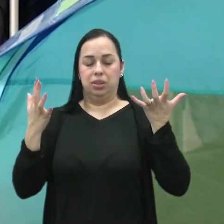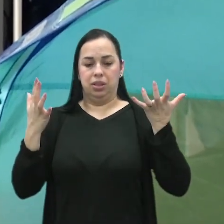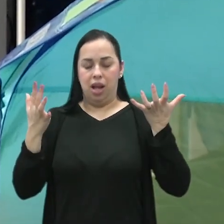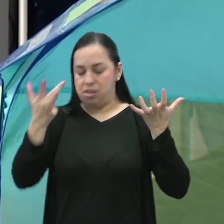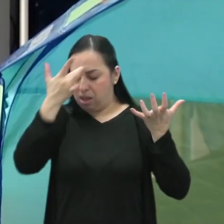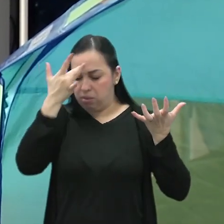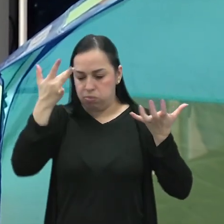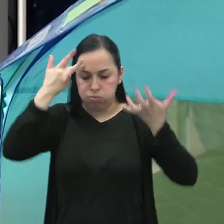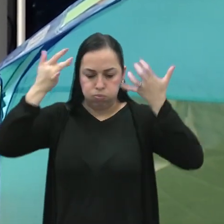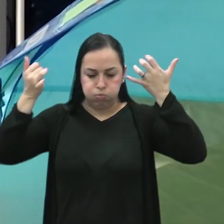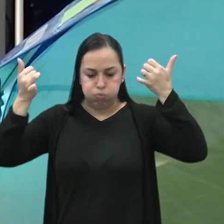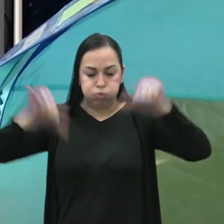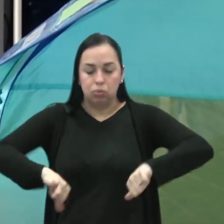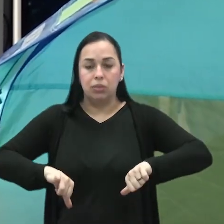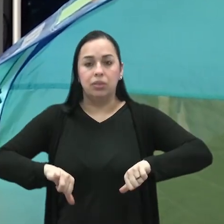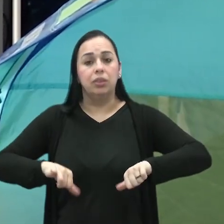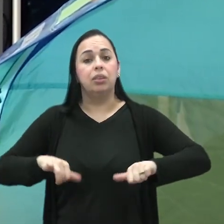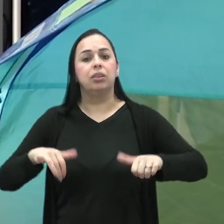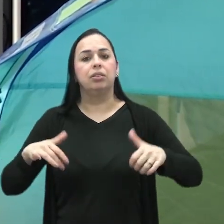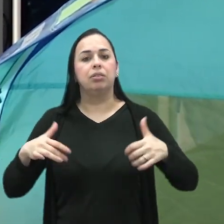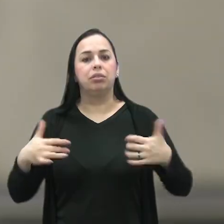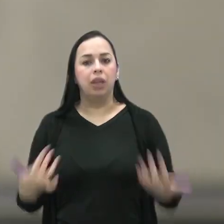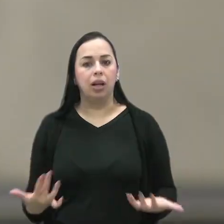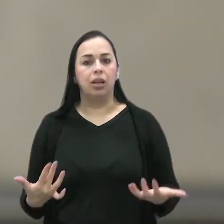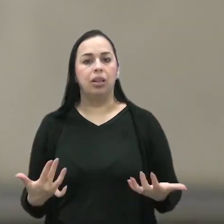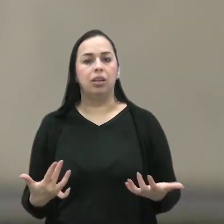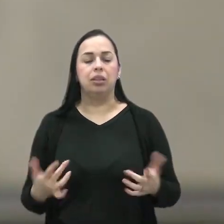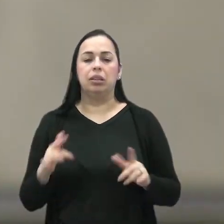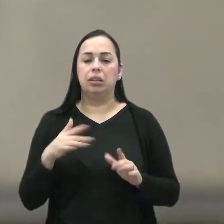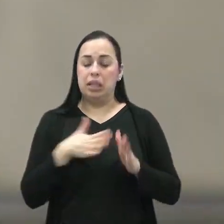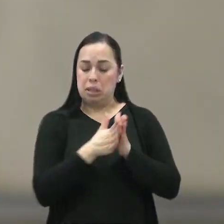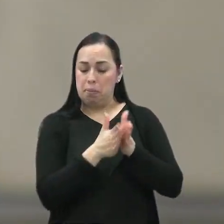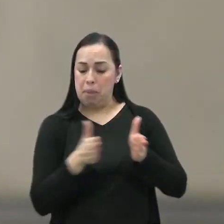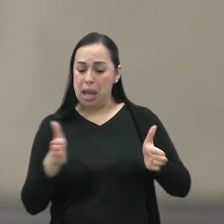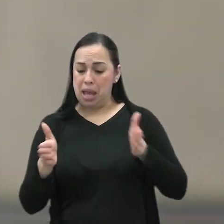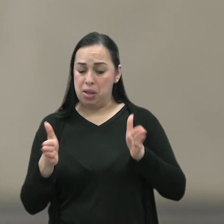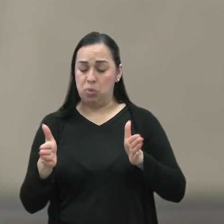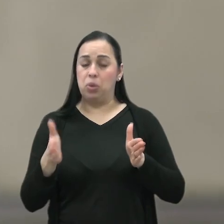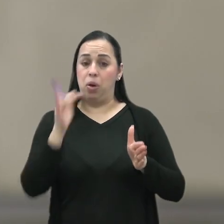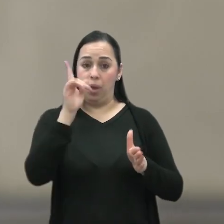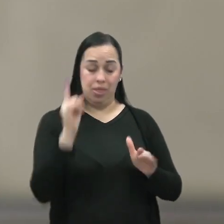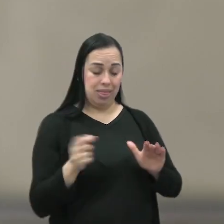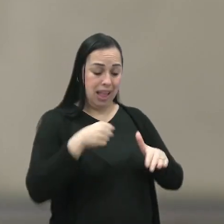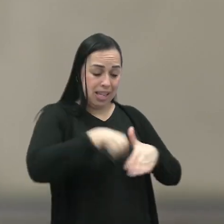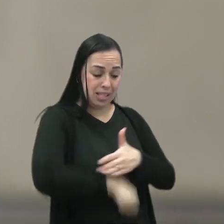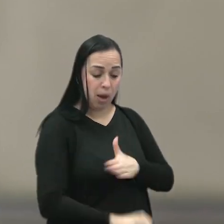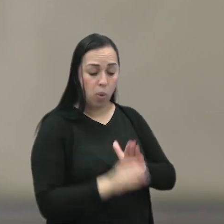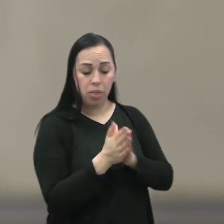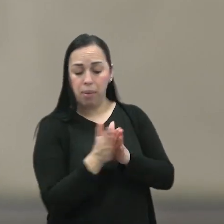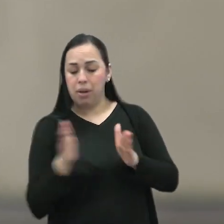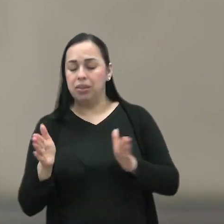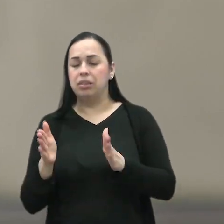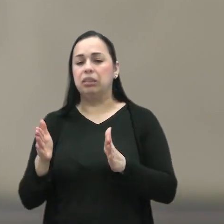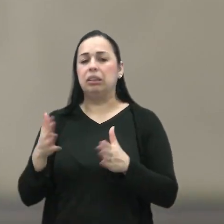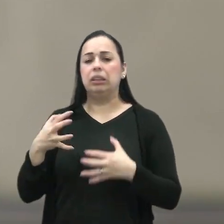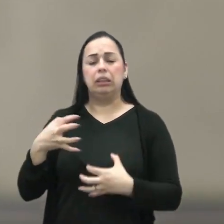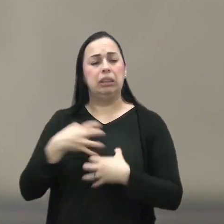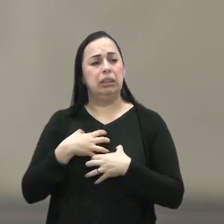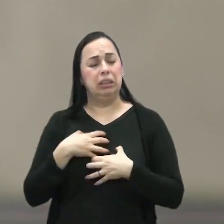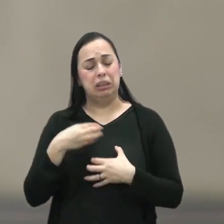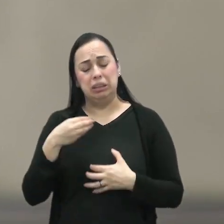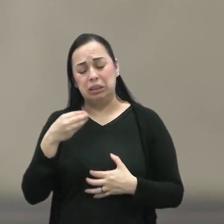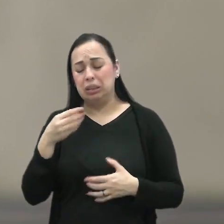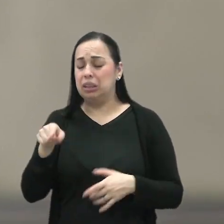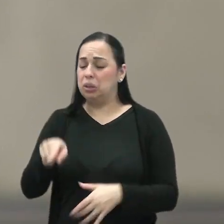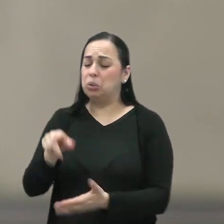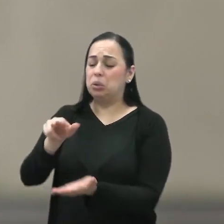acontecimentos afetaram a saúde mental de Vanessa. Ter que lidar com o puerpério, período pós-parto, e com a